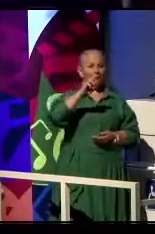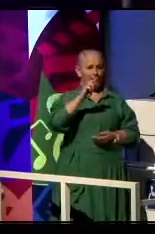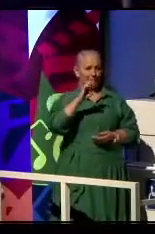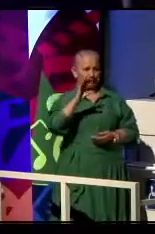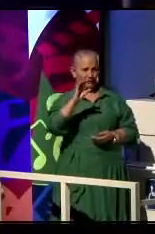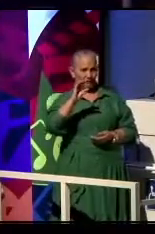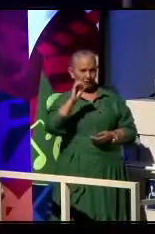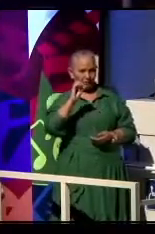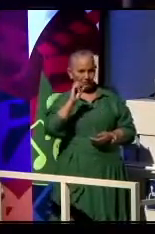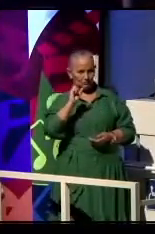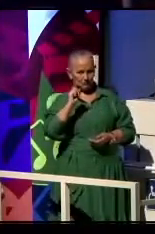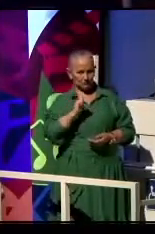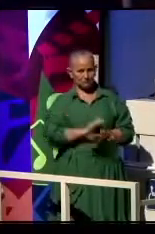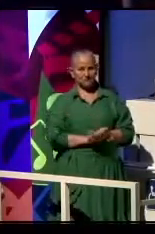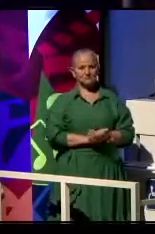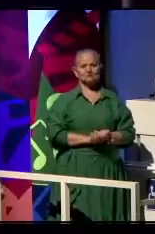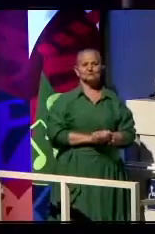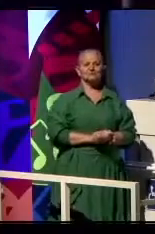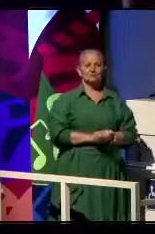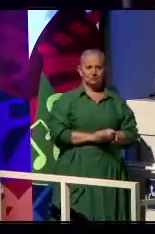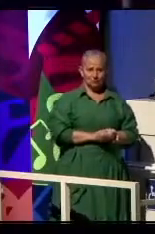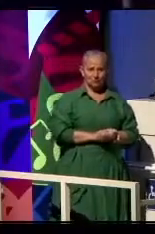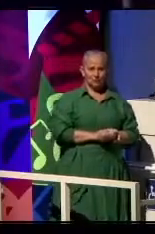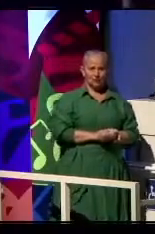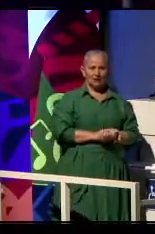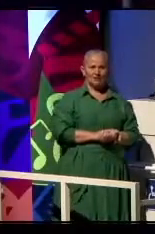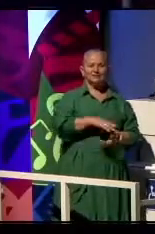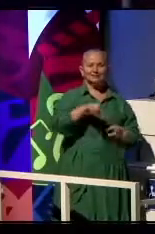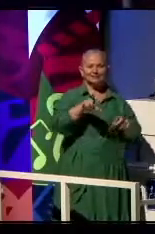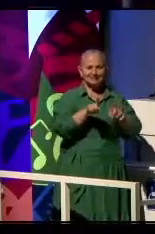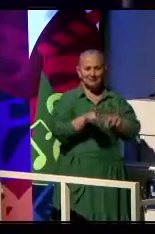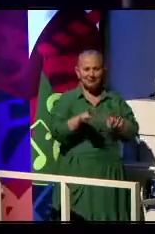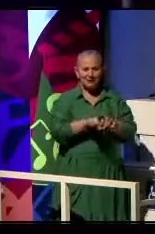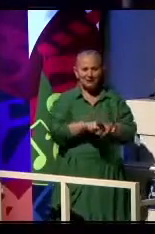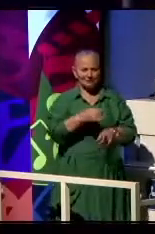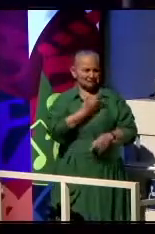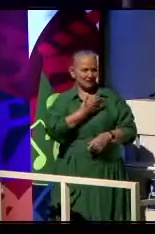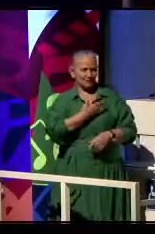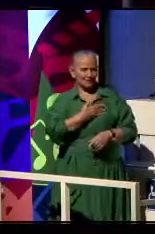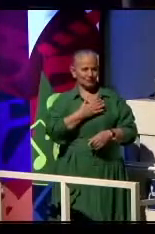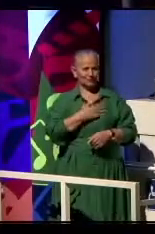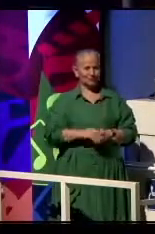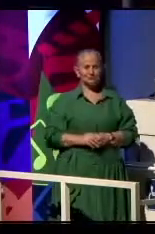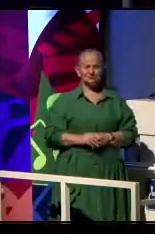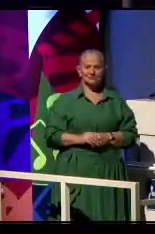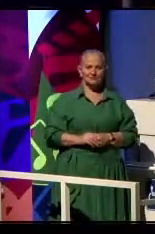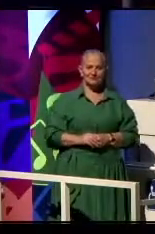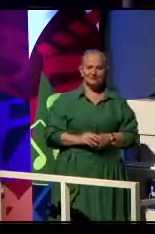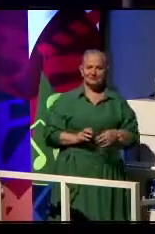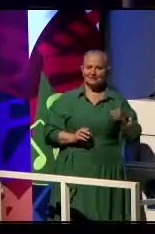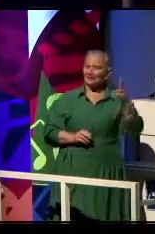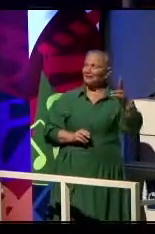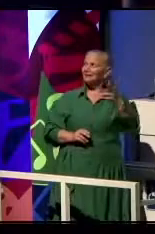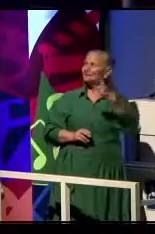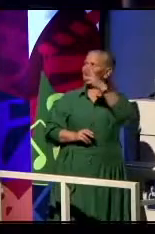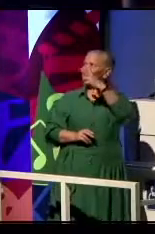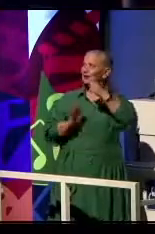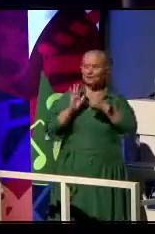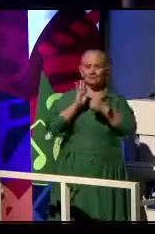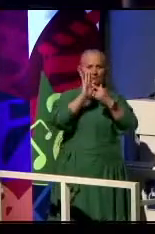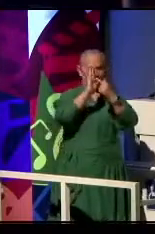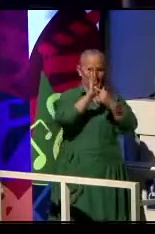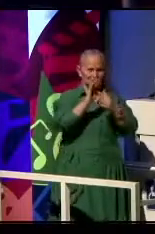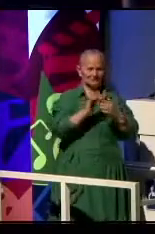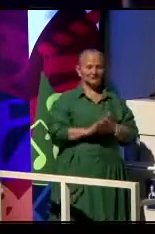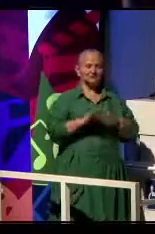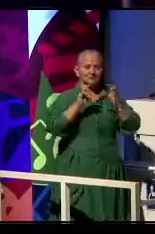o Sepulturas, por incrível que pareça, né, eles são de Belo Horizonte, eles falam que tiveram influência, inclusive no final de noite, né, em